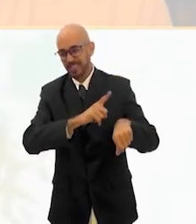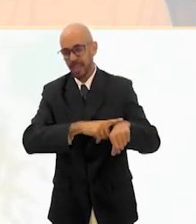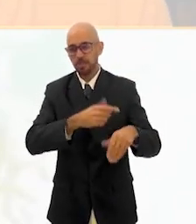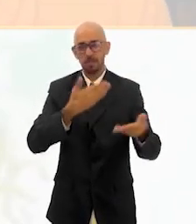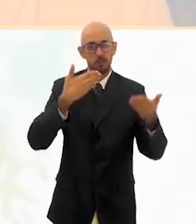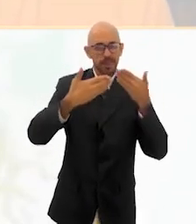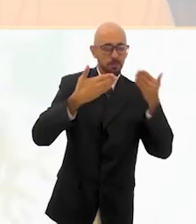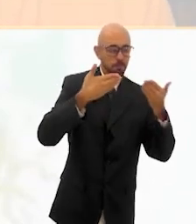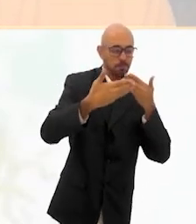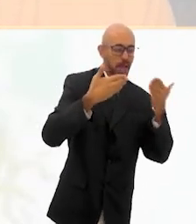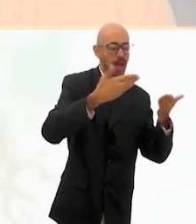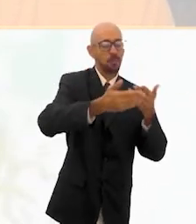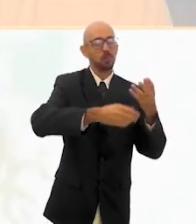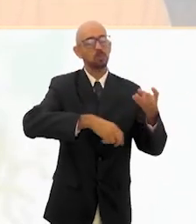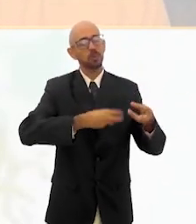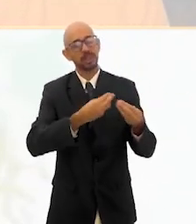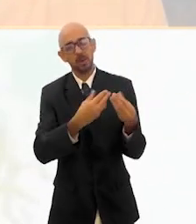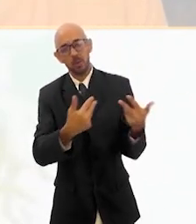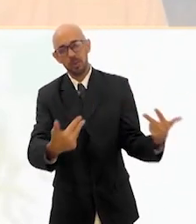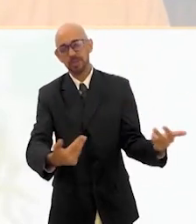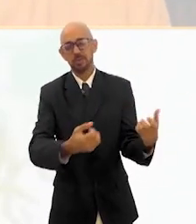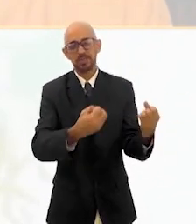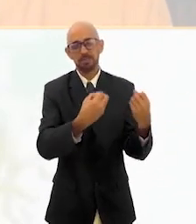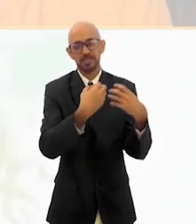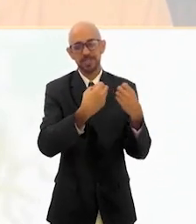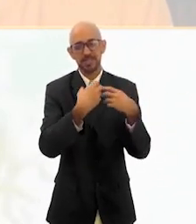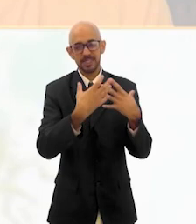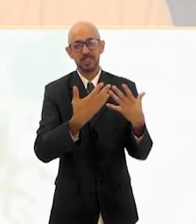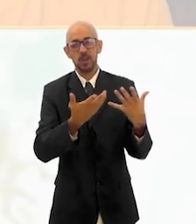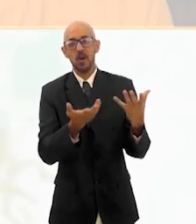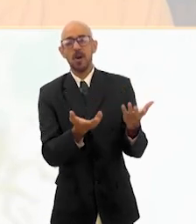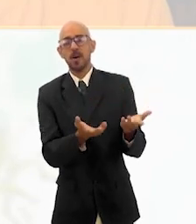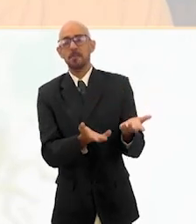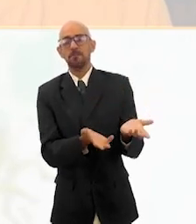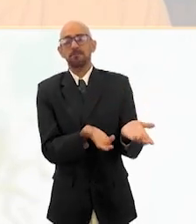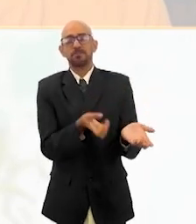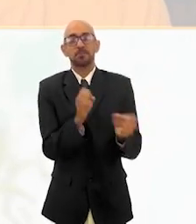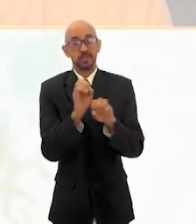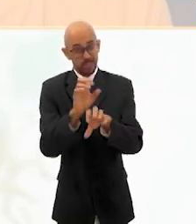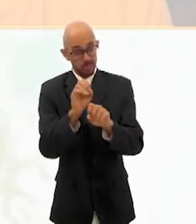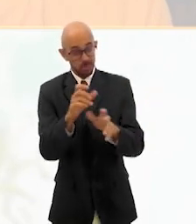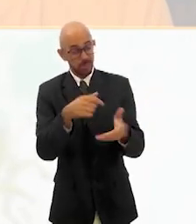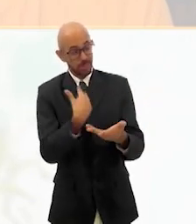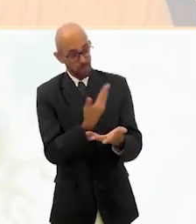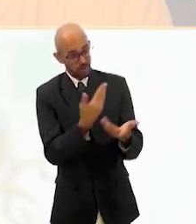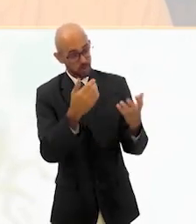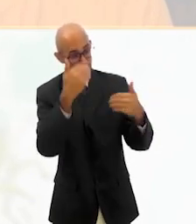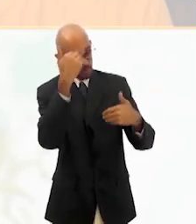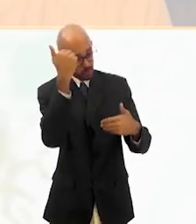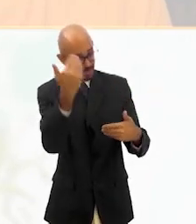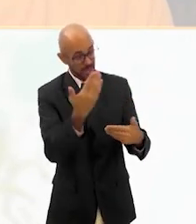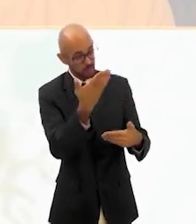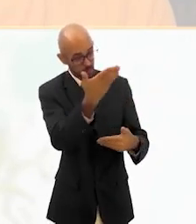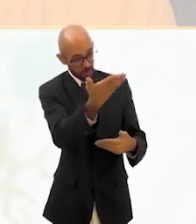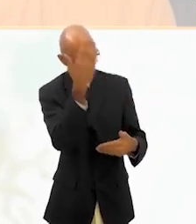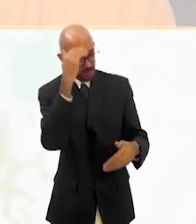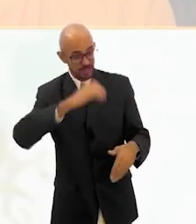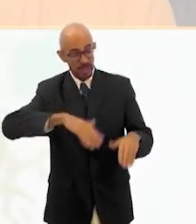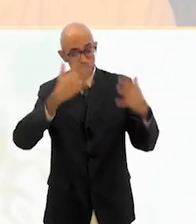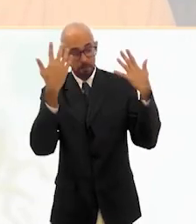gente. Tantas lições você passou durante essa conversa. Muito obrigada, sucesso